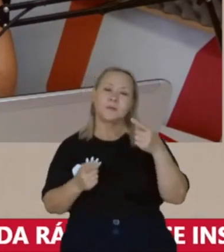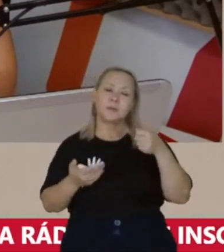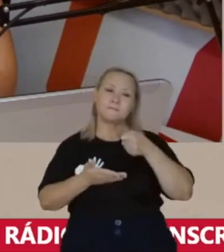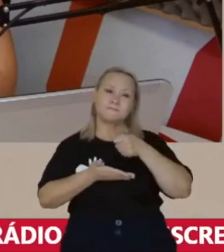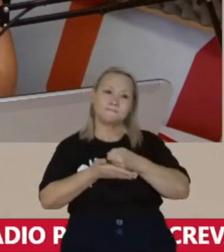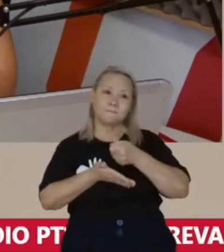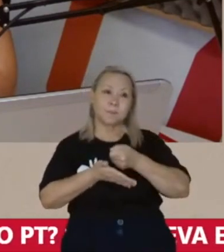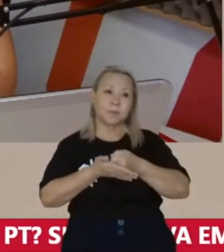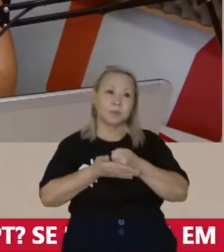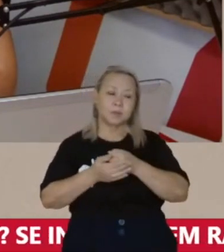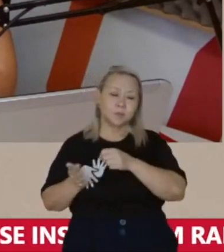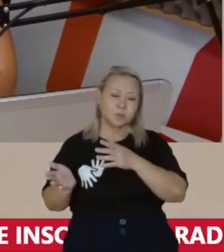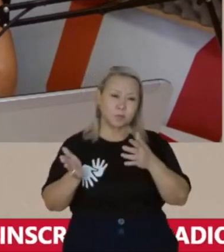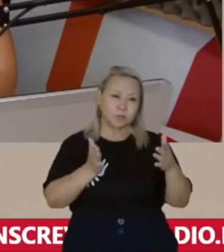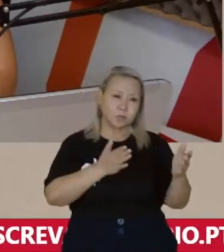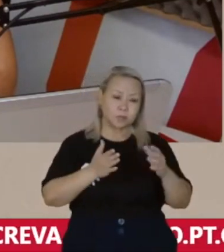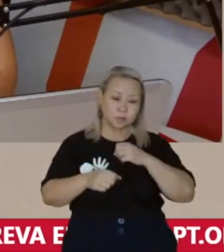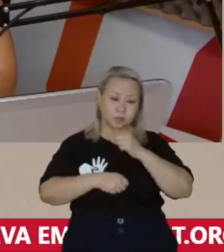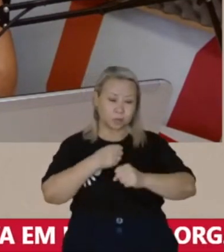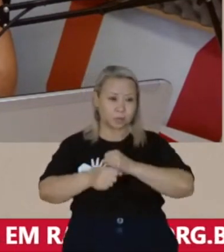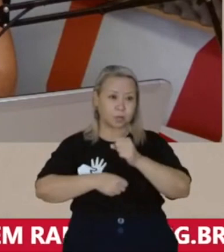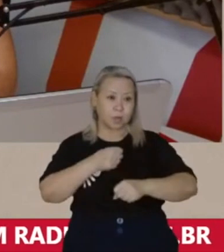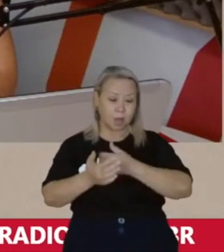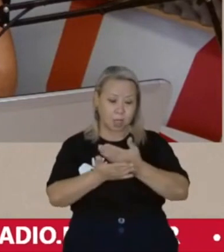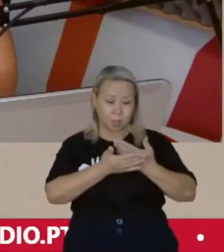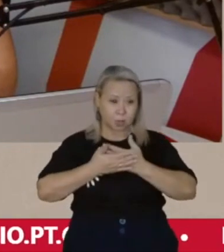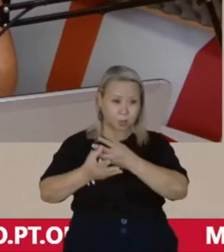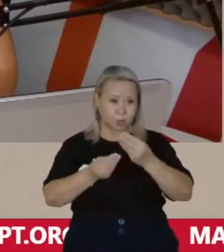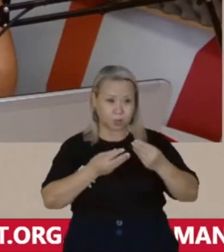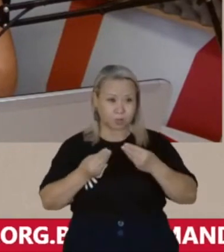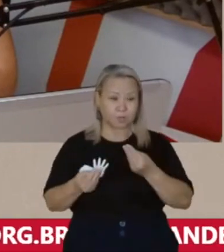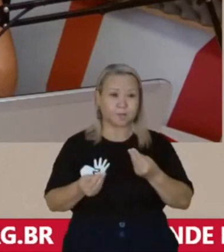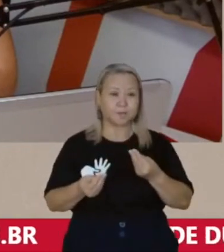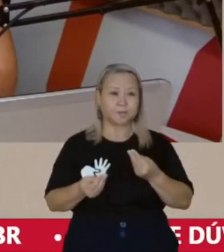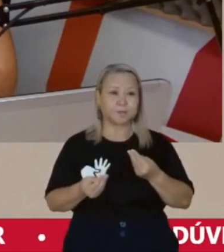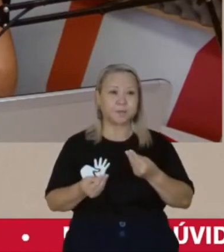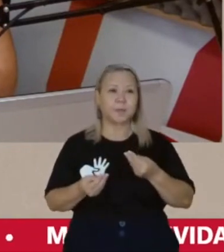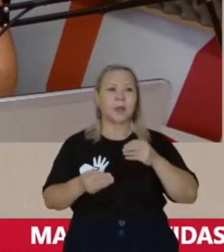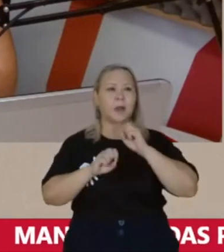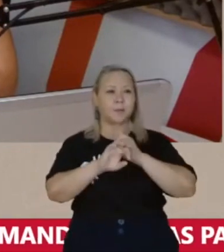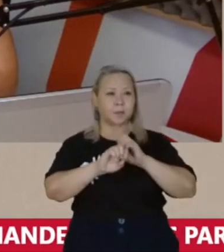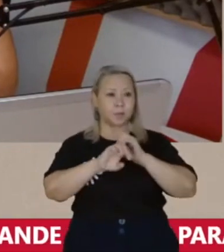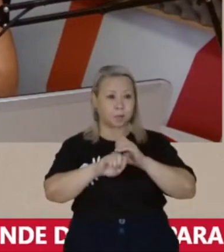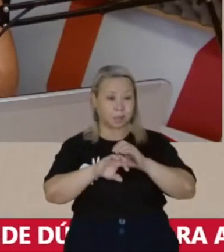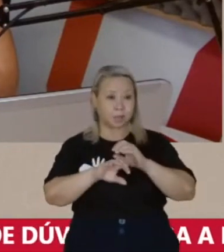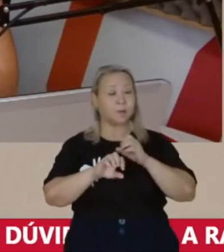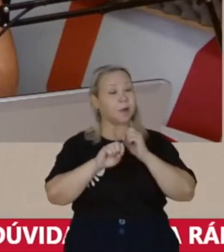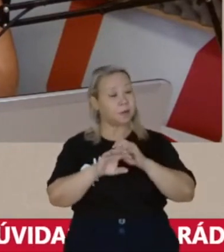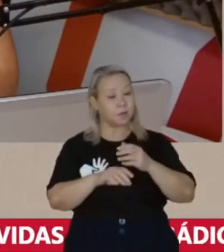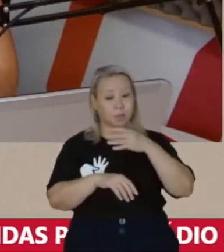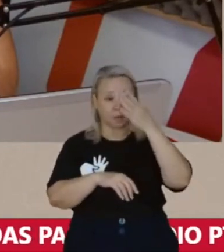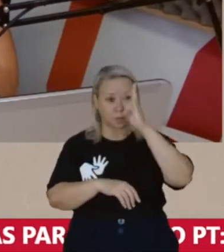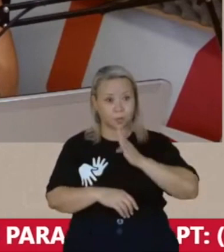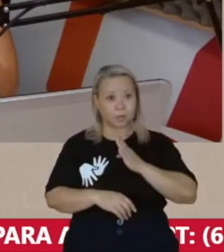dedicar durante tantos anos, estudou tanto pela educação e para a educação brasileira?